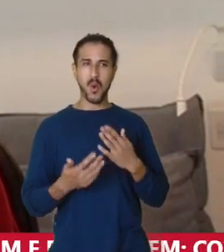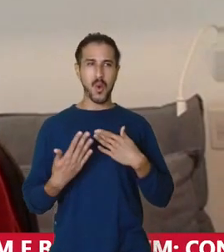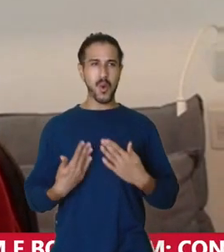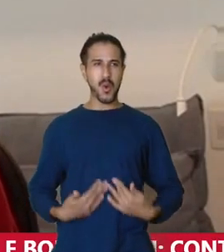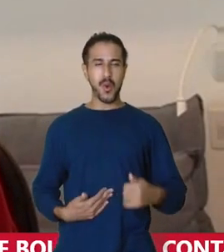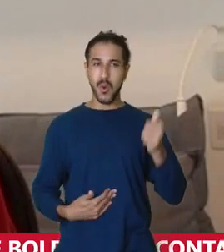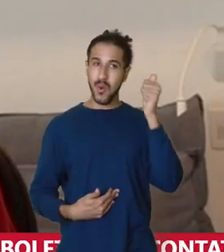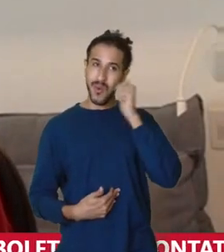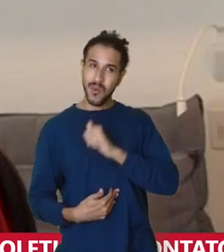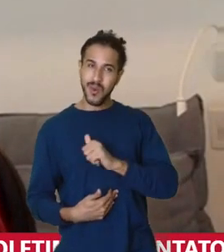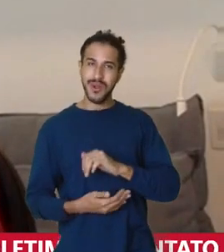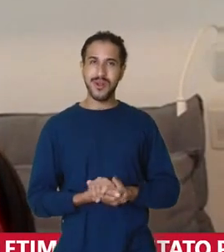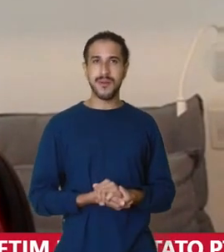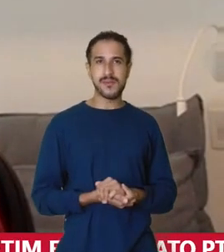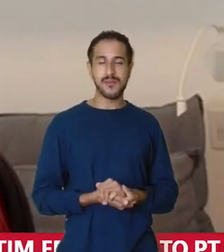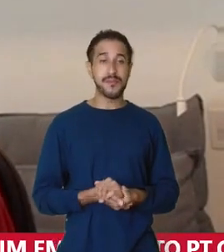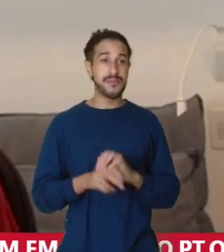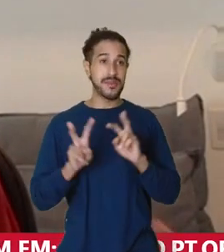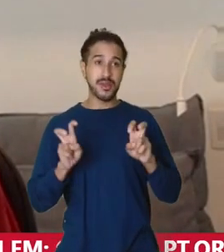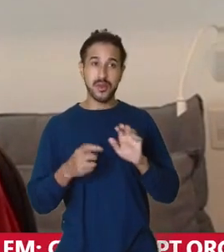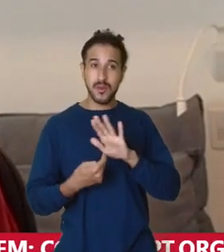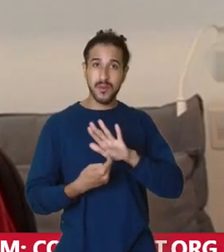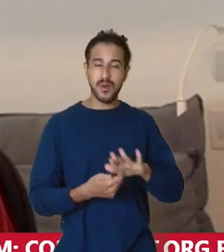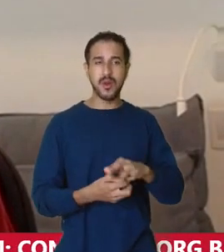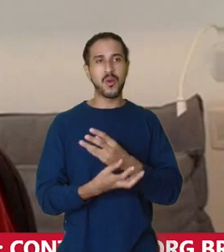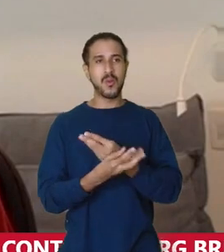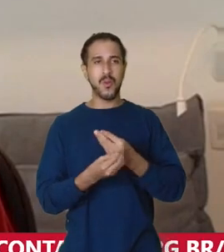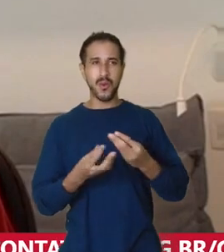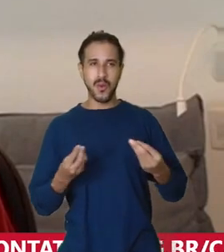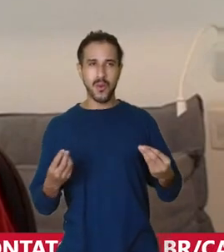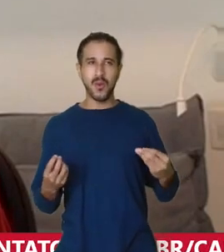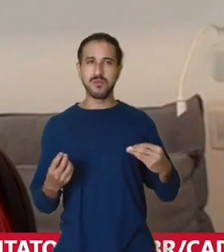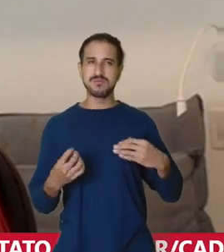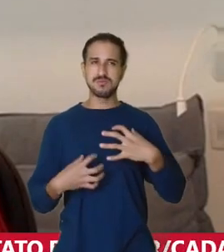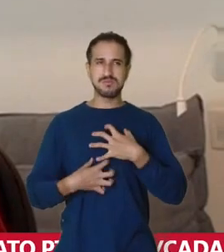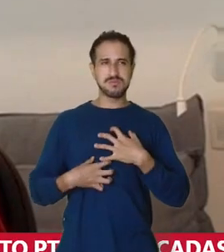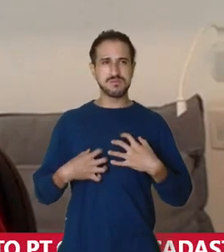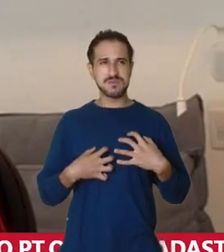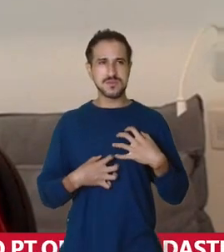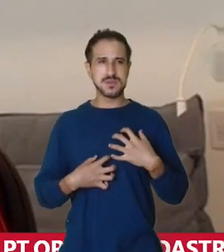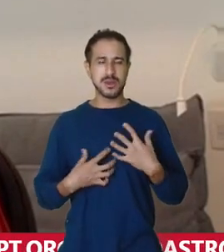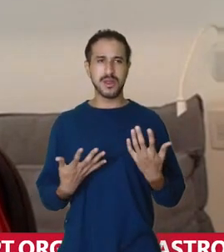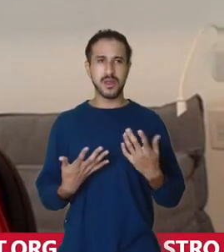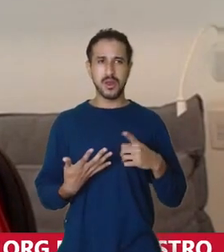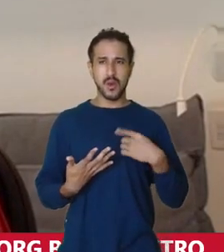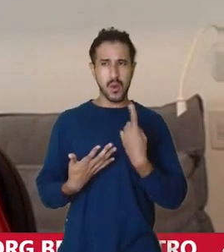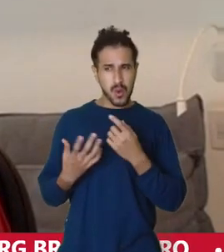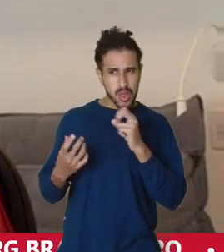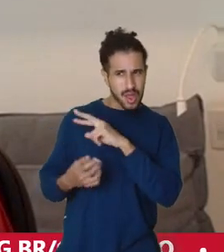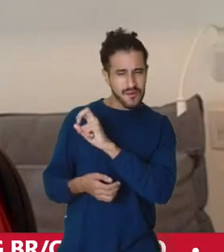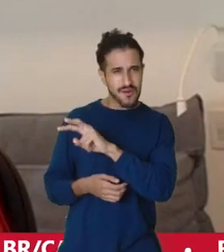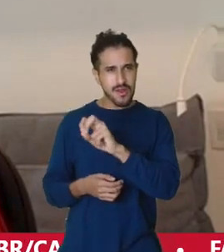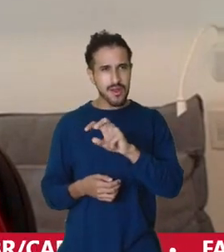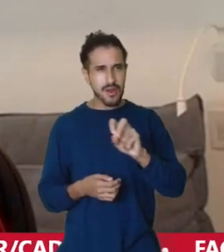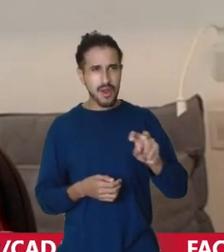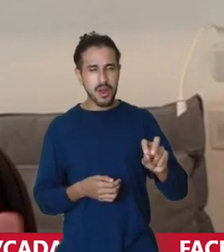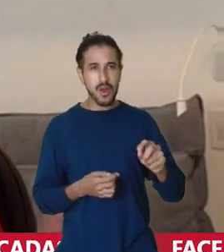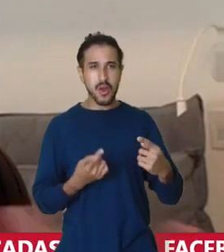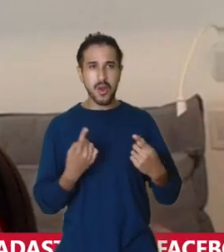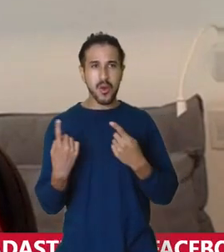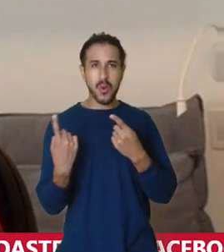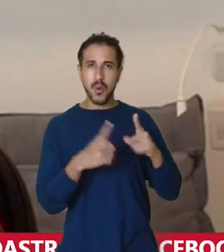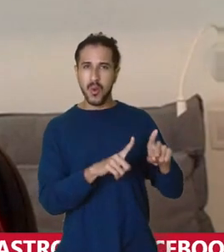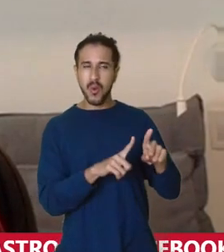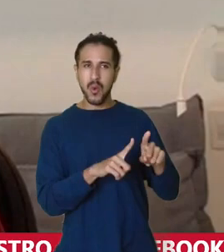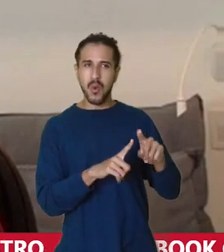das mulheres, isso desperta muitas reações. Então, as reações que a gente hoje vê contra